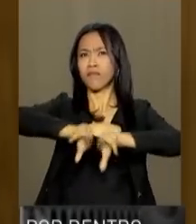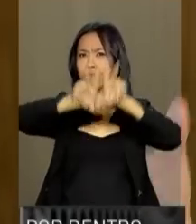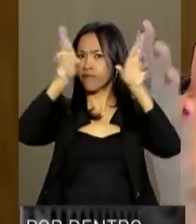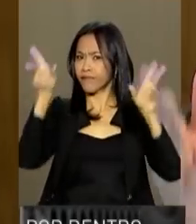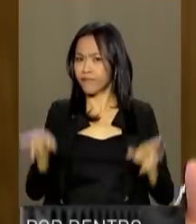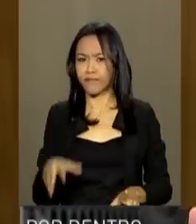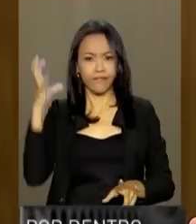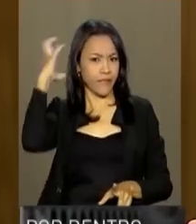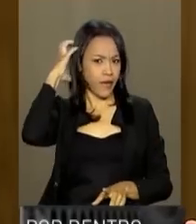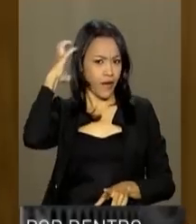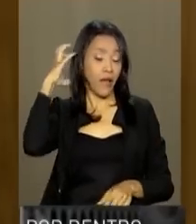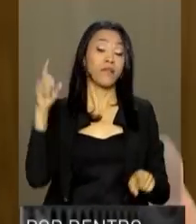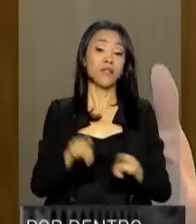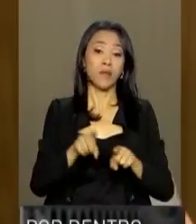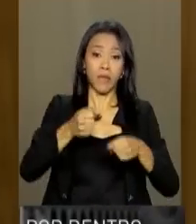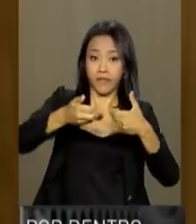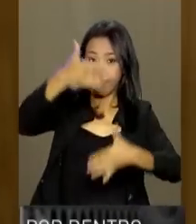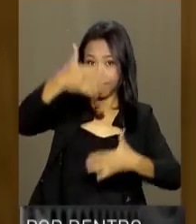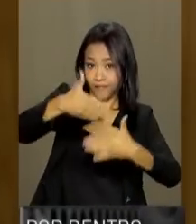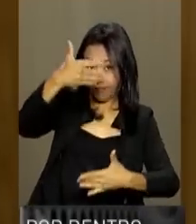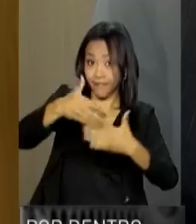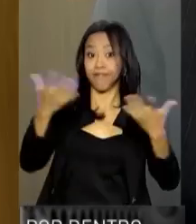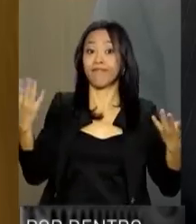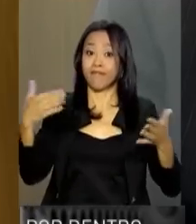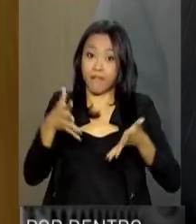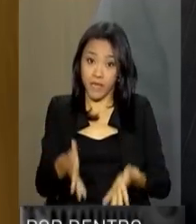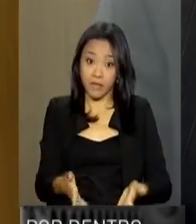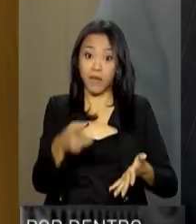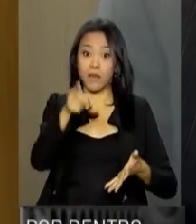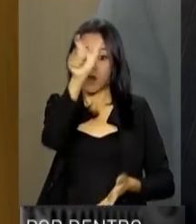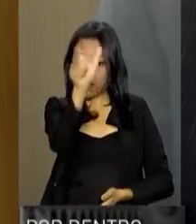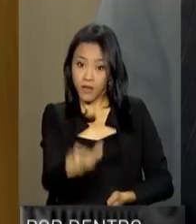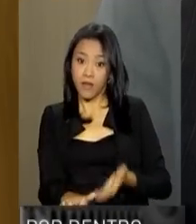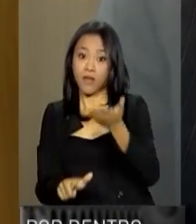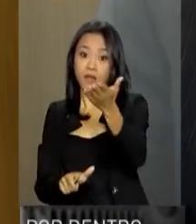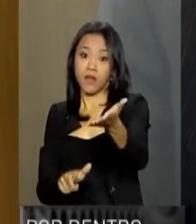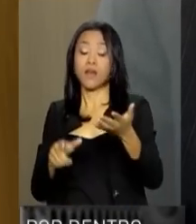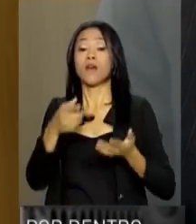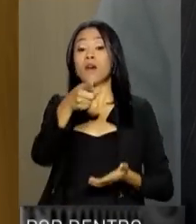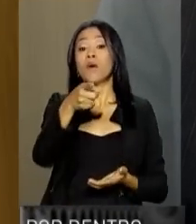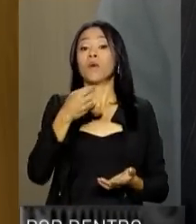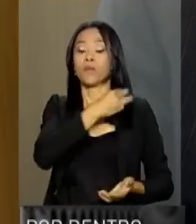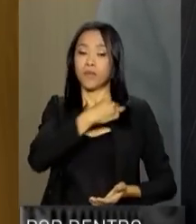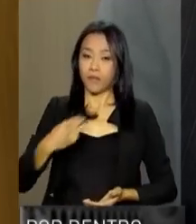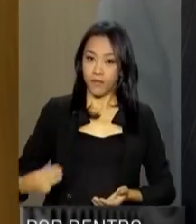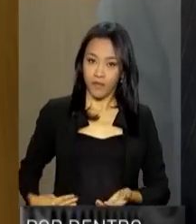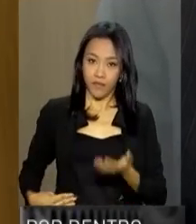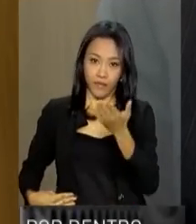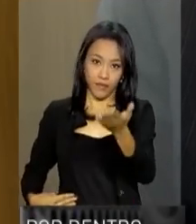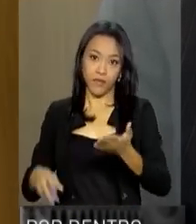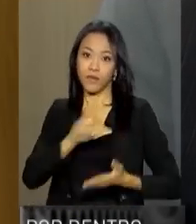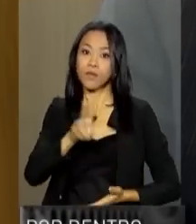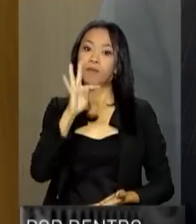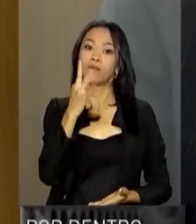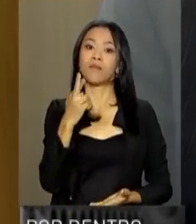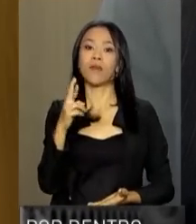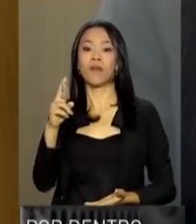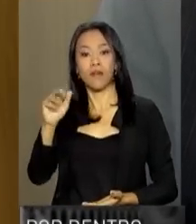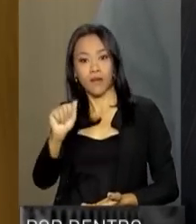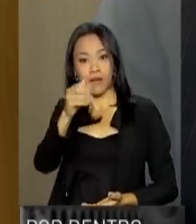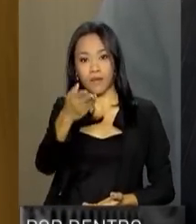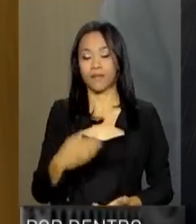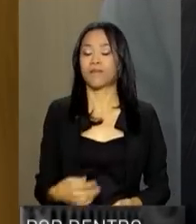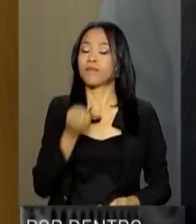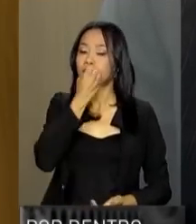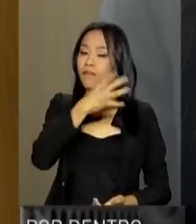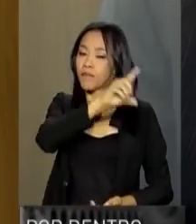sociais com a gente aqui no estúdio está o ministro osmar terra do desenvolvimento social o ministro seja bem-vindo bom dia onde há calor bom